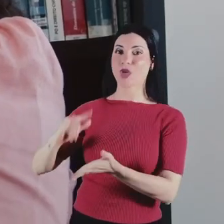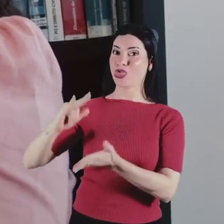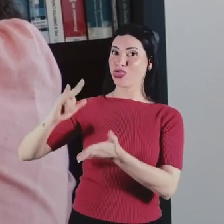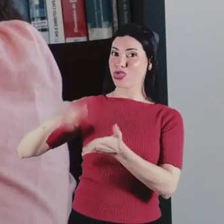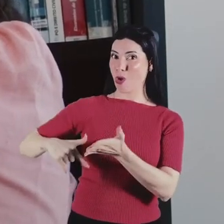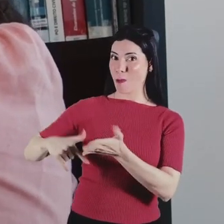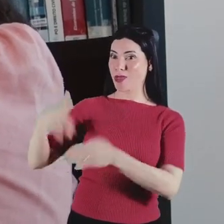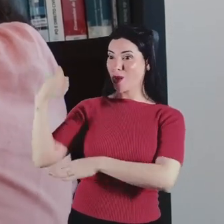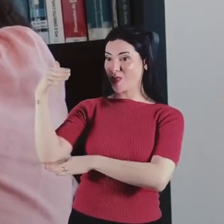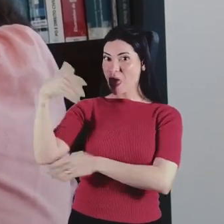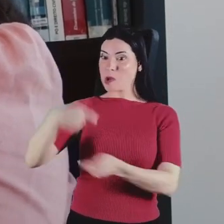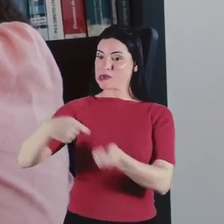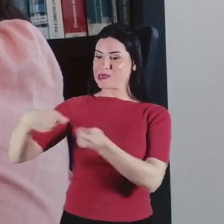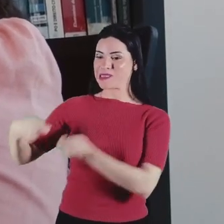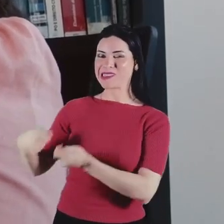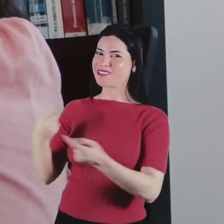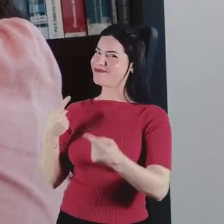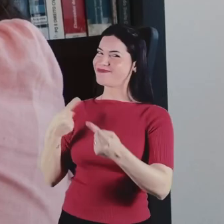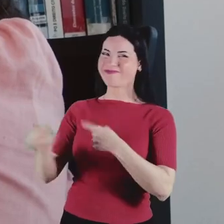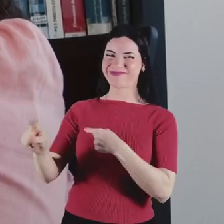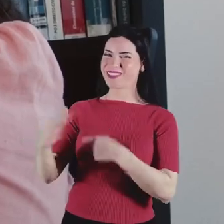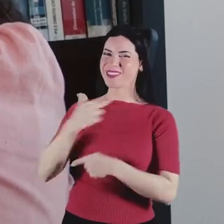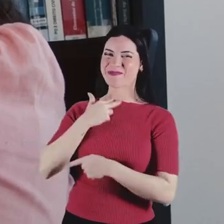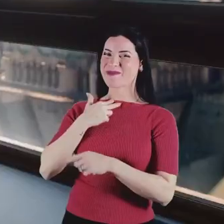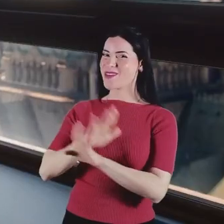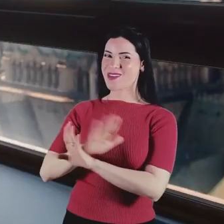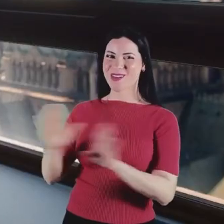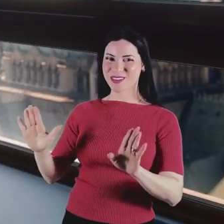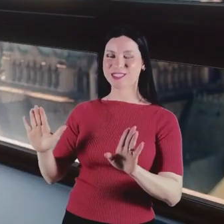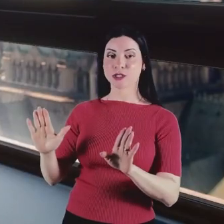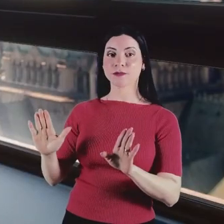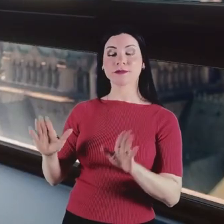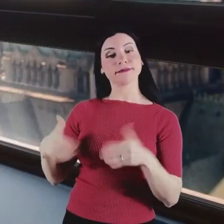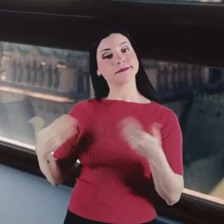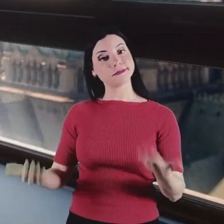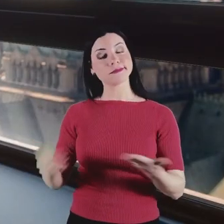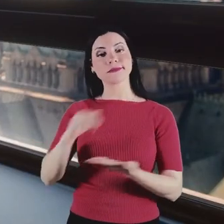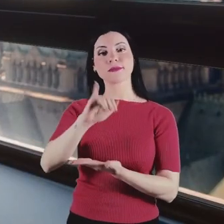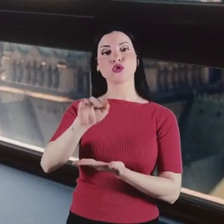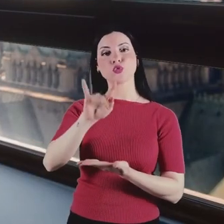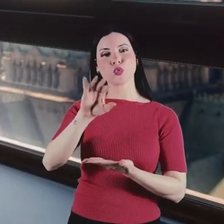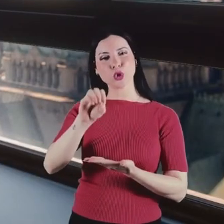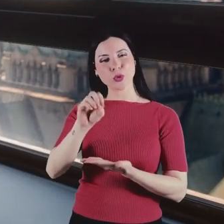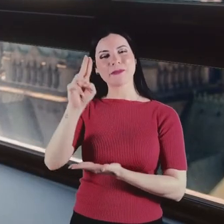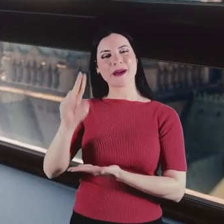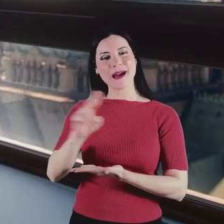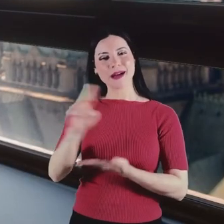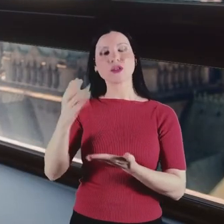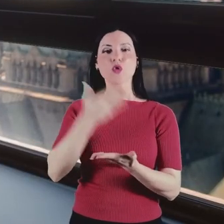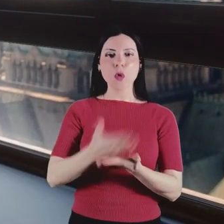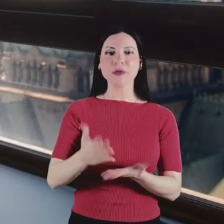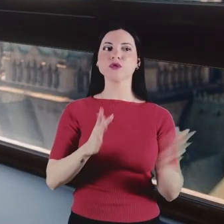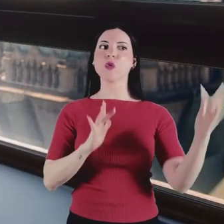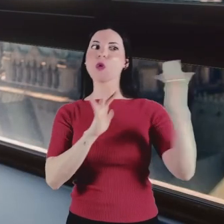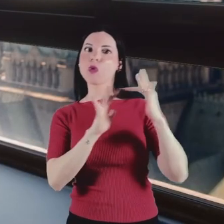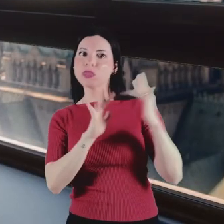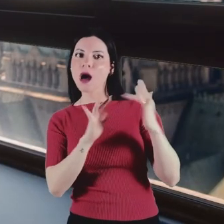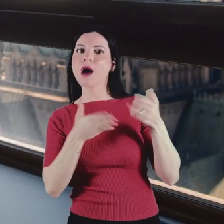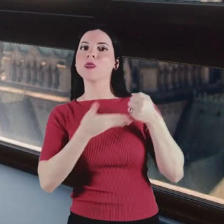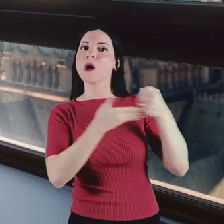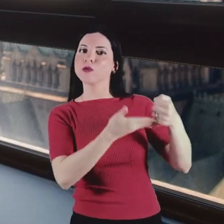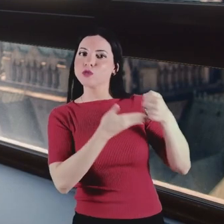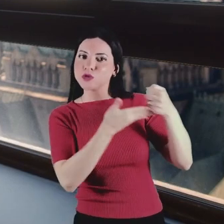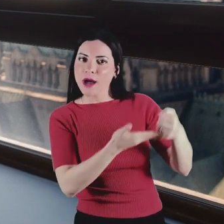do documento, por falta de pagamento de diária de hotel, é ilegal. E a partir de então, o Júlio começou a me pedir